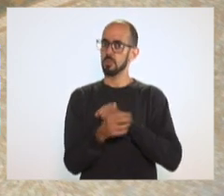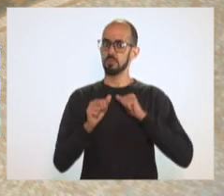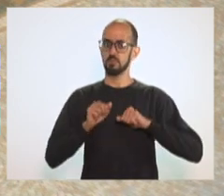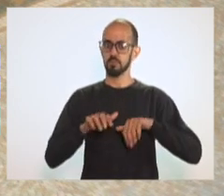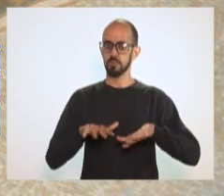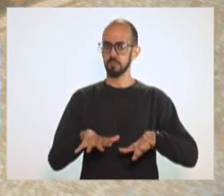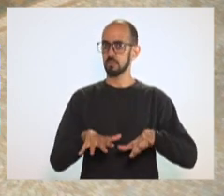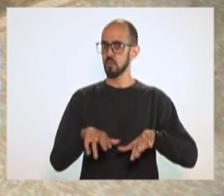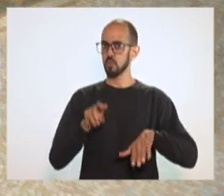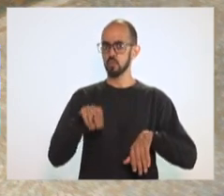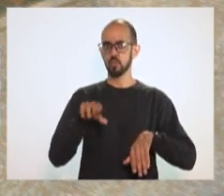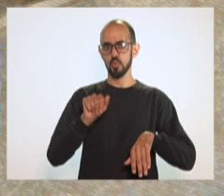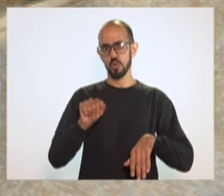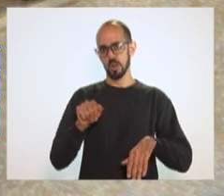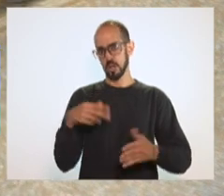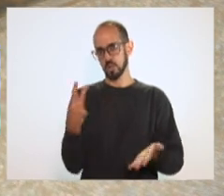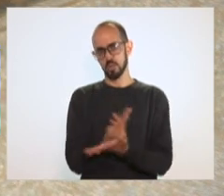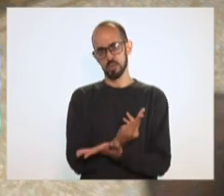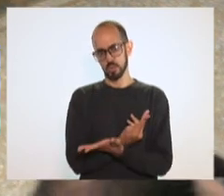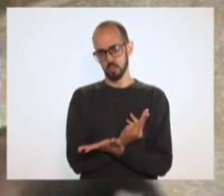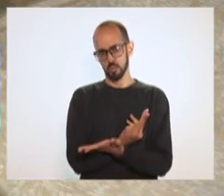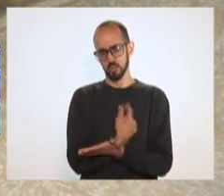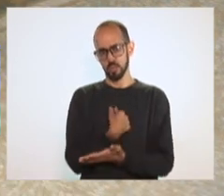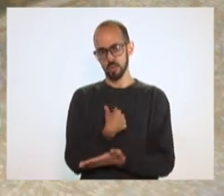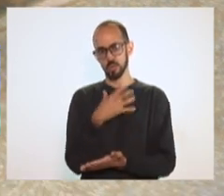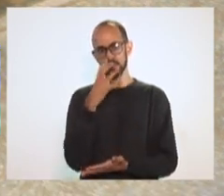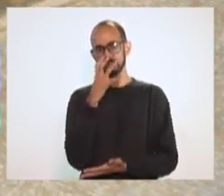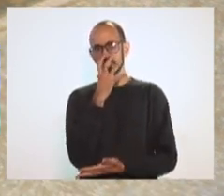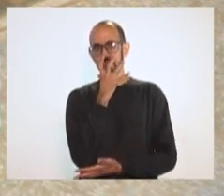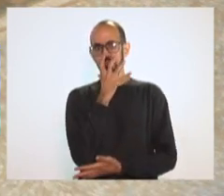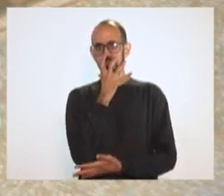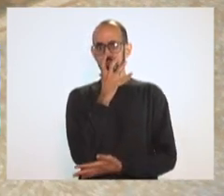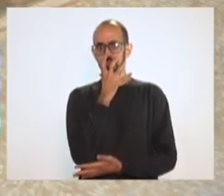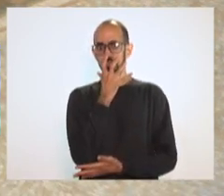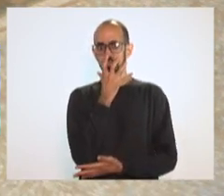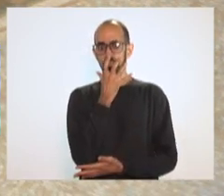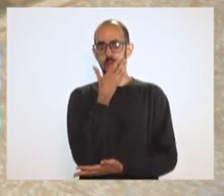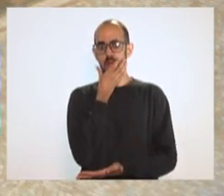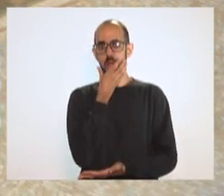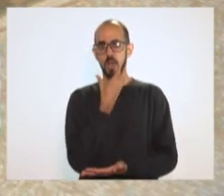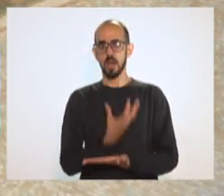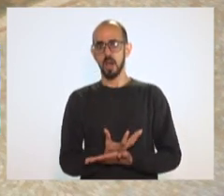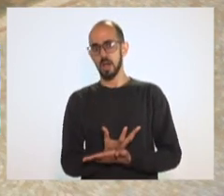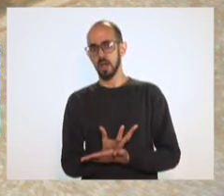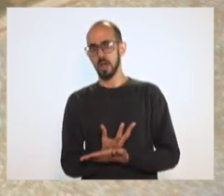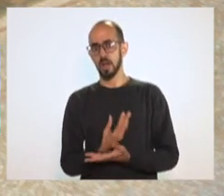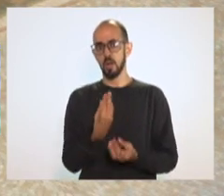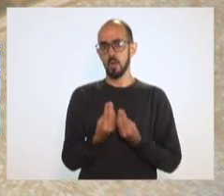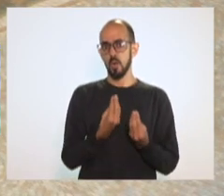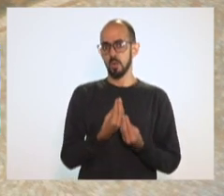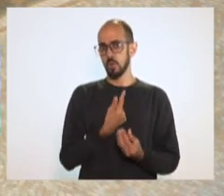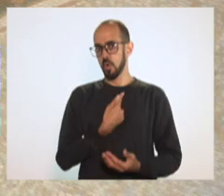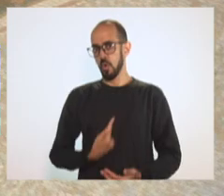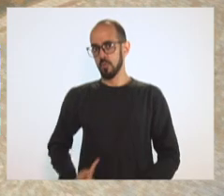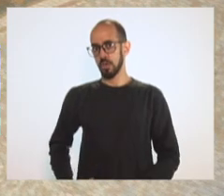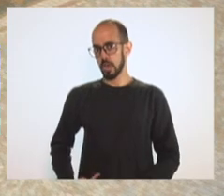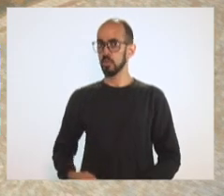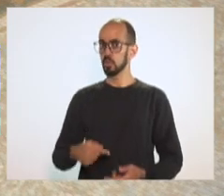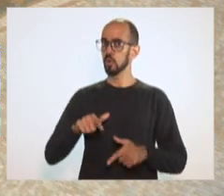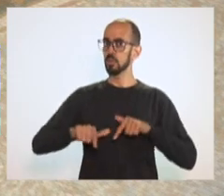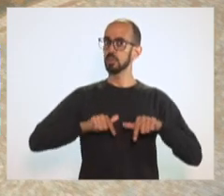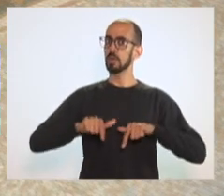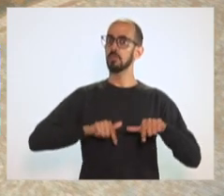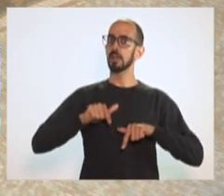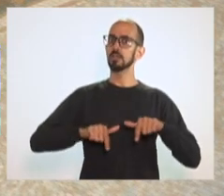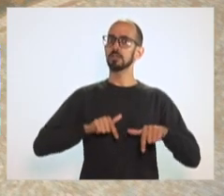situação nova e eu estou muito impressionado, estou muito impressionado com a forma que o governador Cláudio Castro vem trabalhando, de